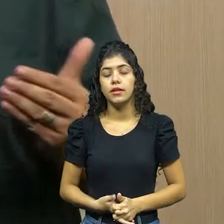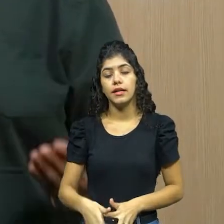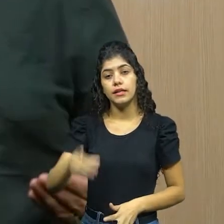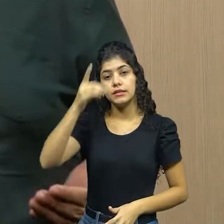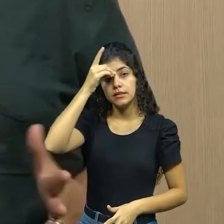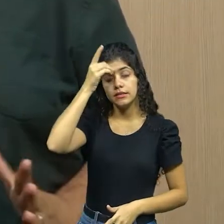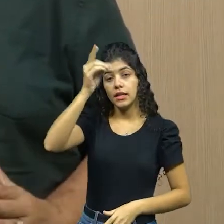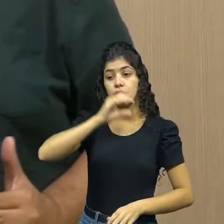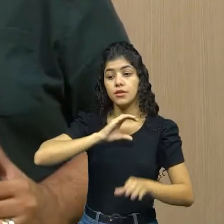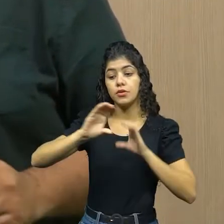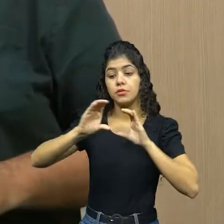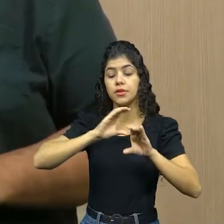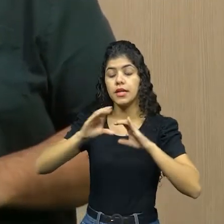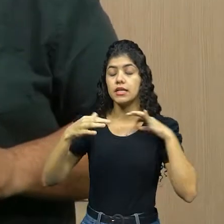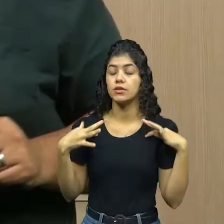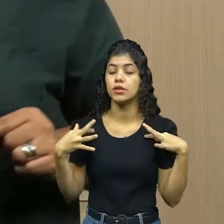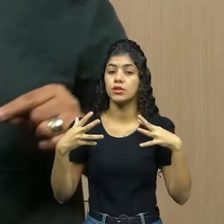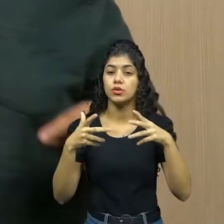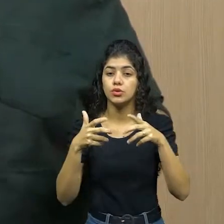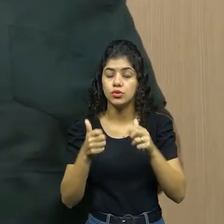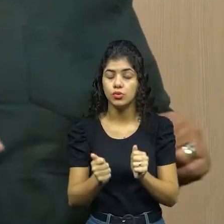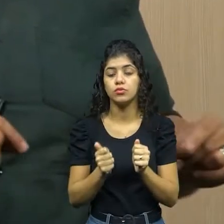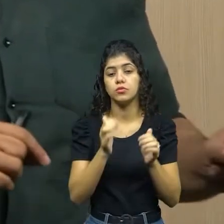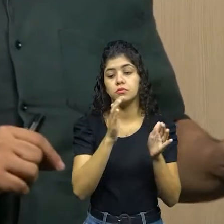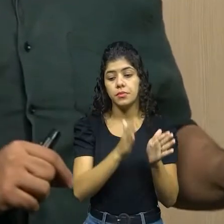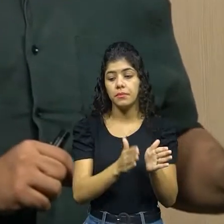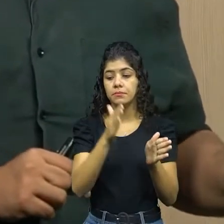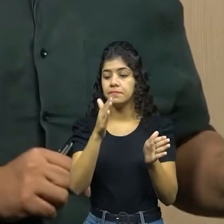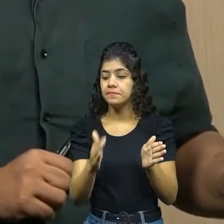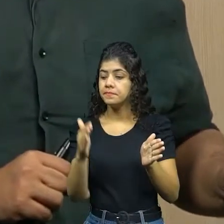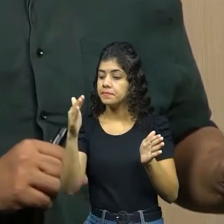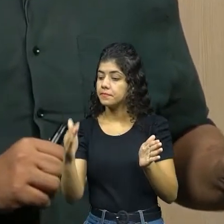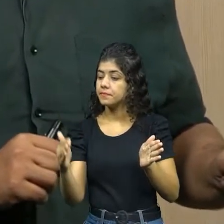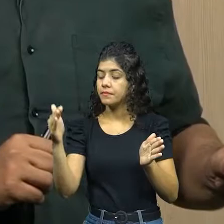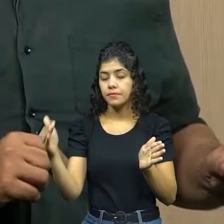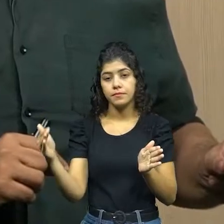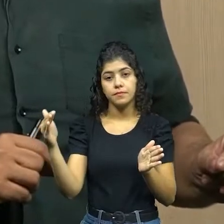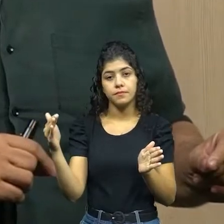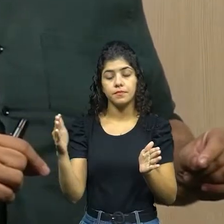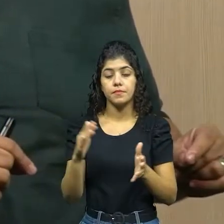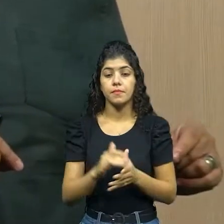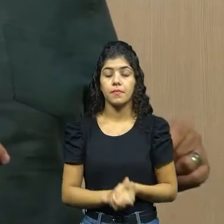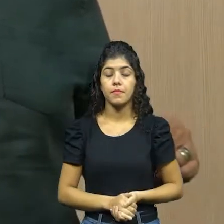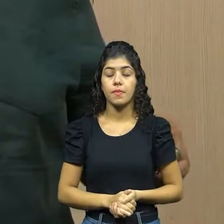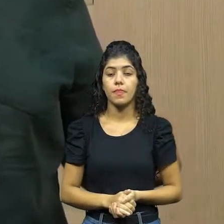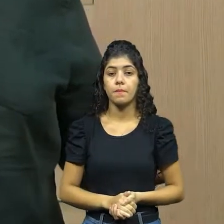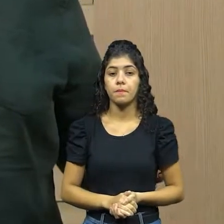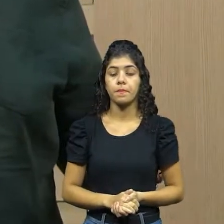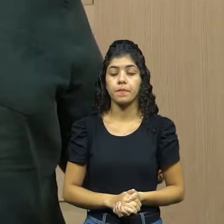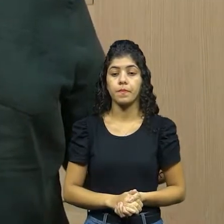ideia de comunicação é a ideia de todos os passos que vão